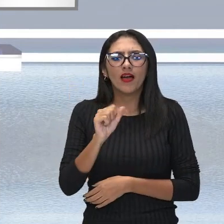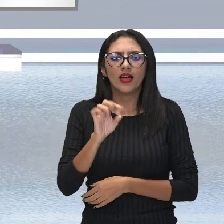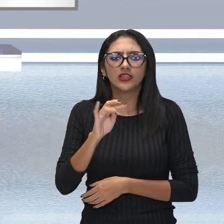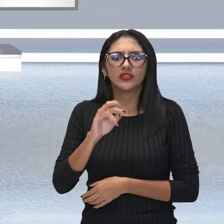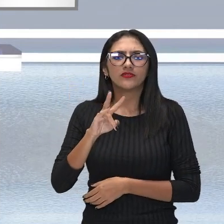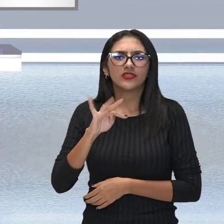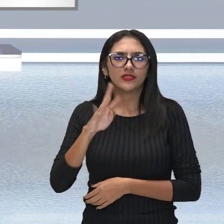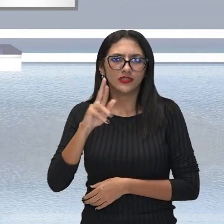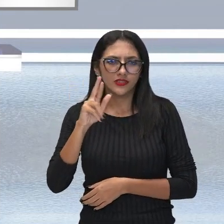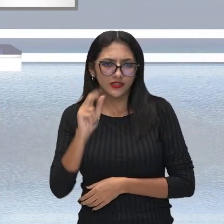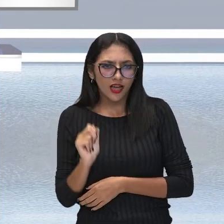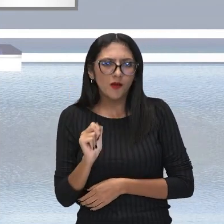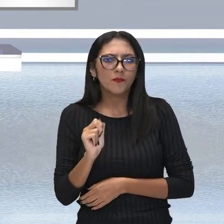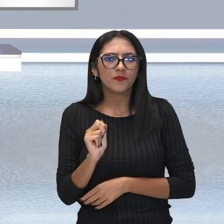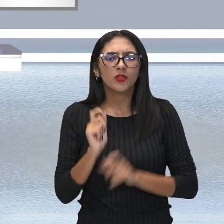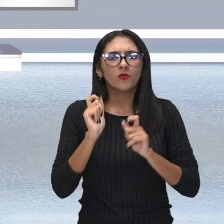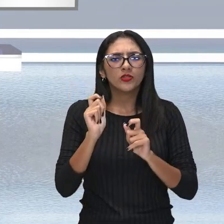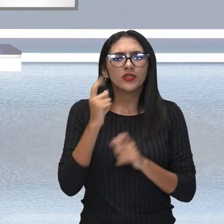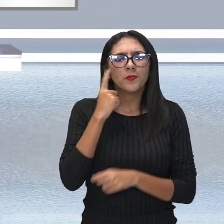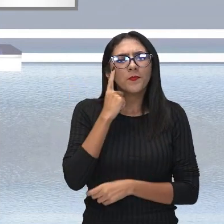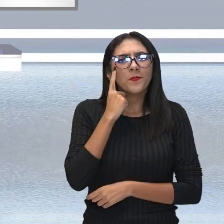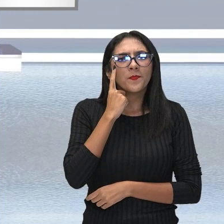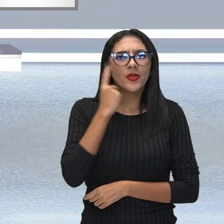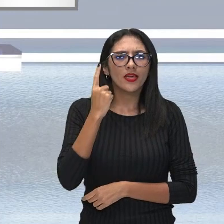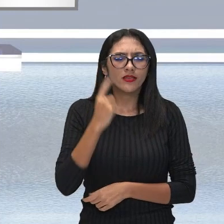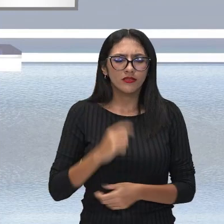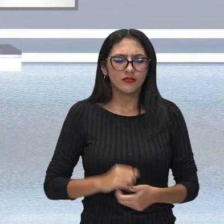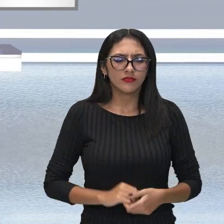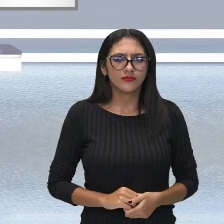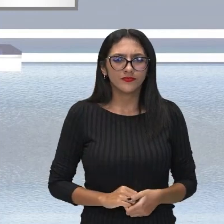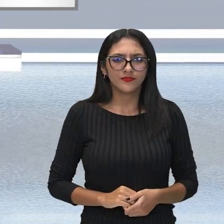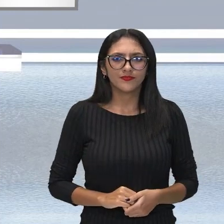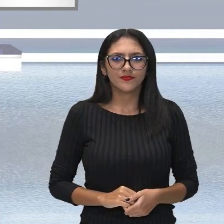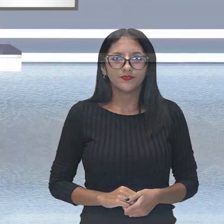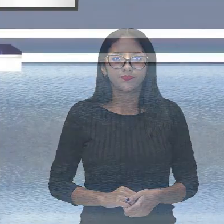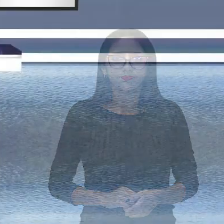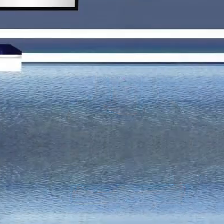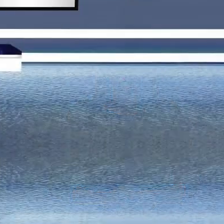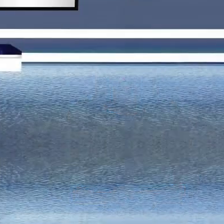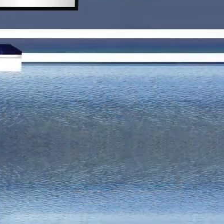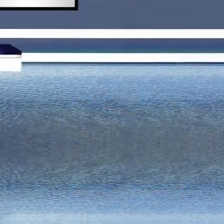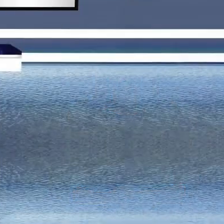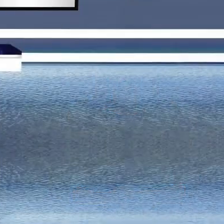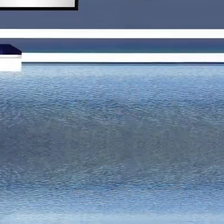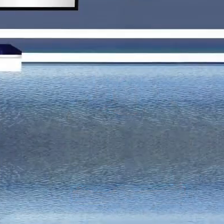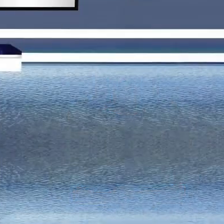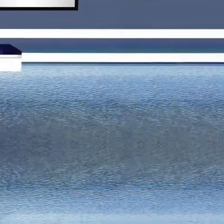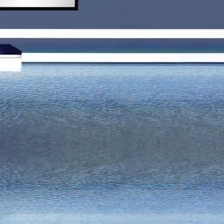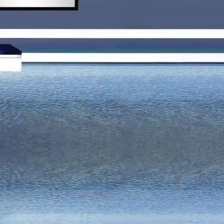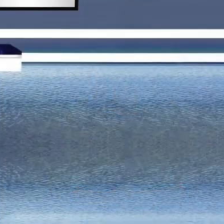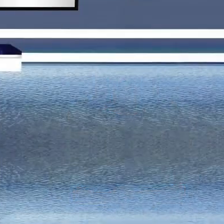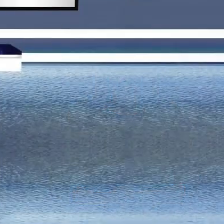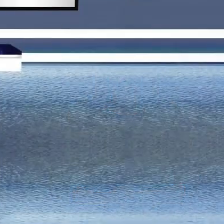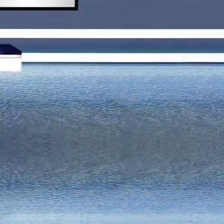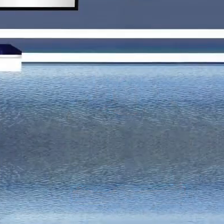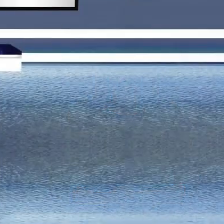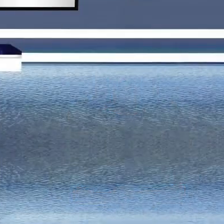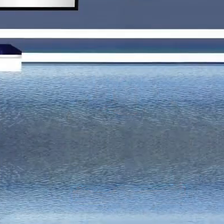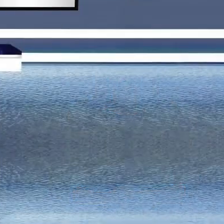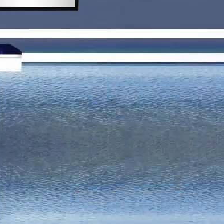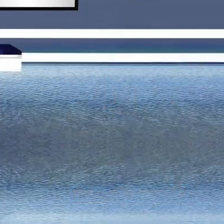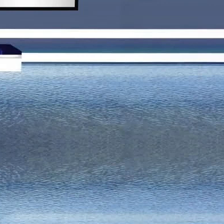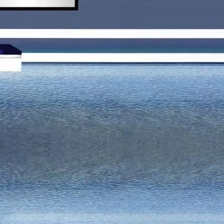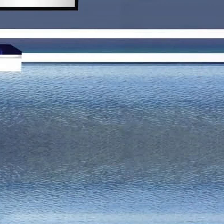ativista, é justamente pensar que ela está trabalhando ativamente dentro de uma